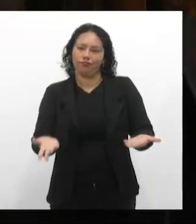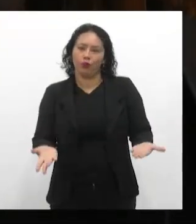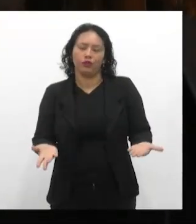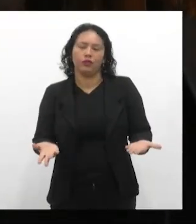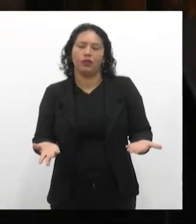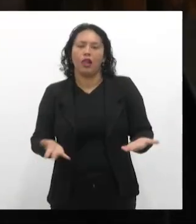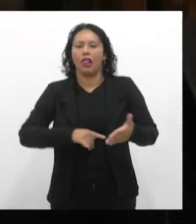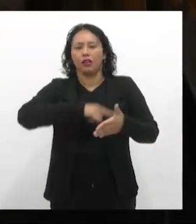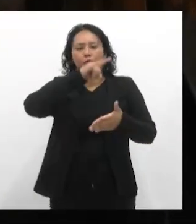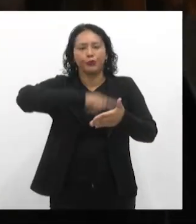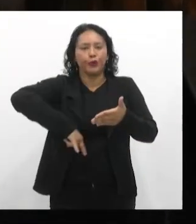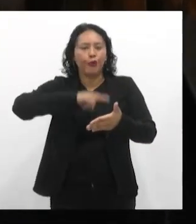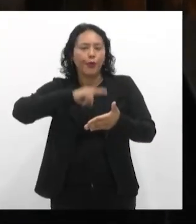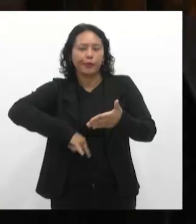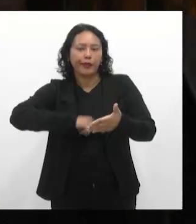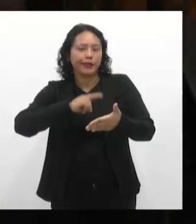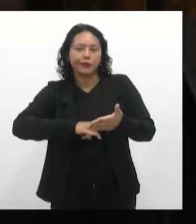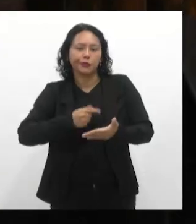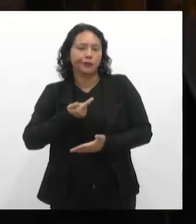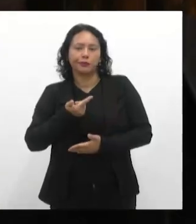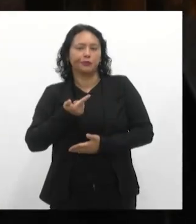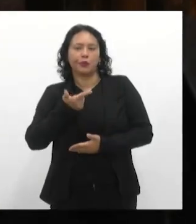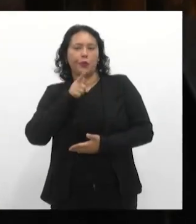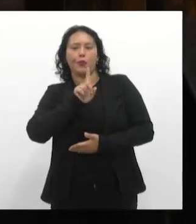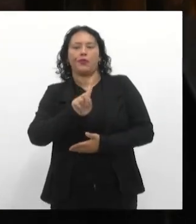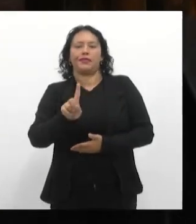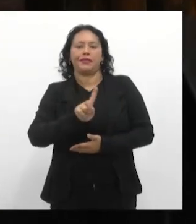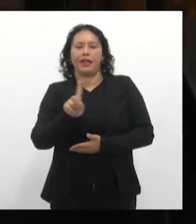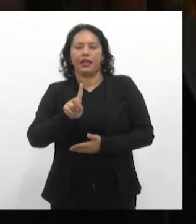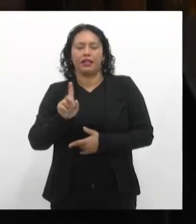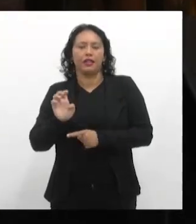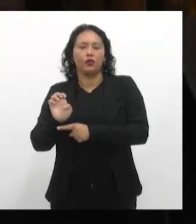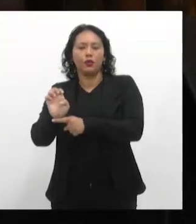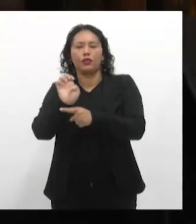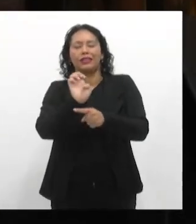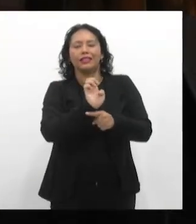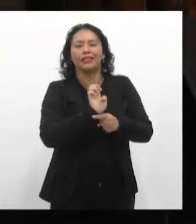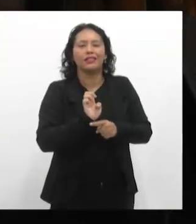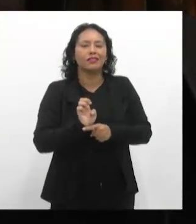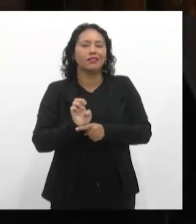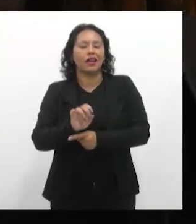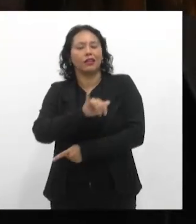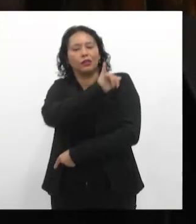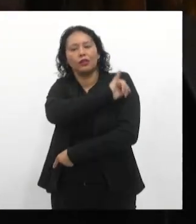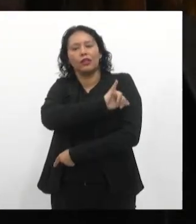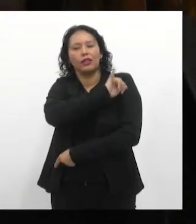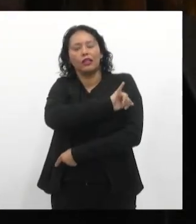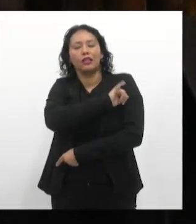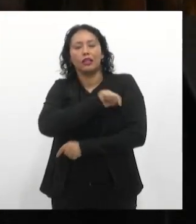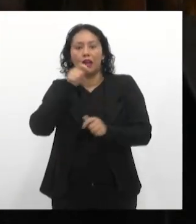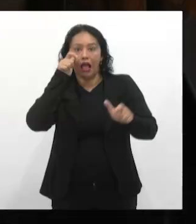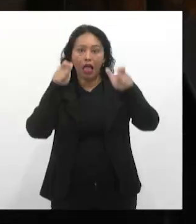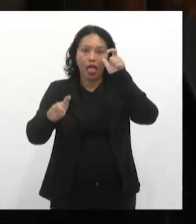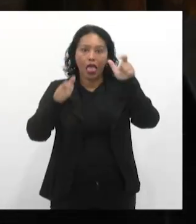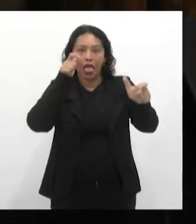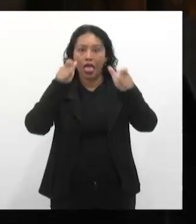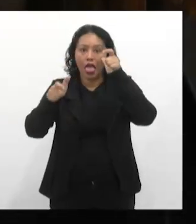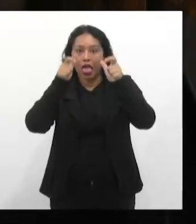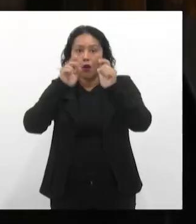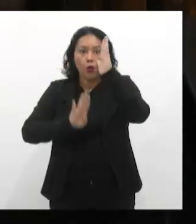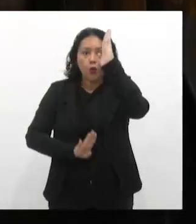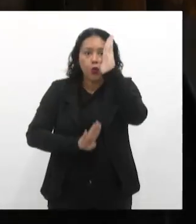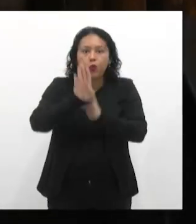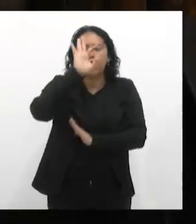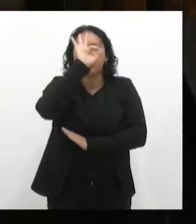imóvel, num estado onde a gente tem o maior índice de especulação imobiliária desse país,